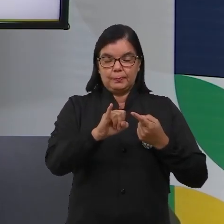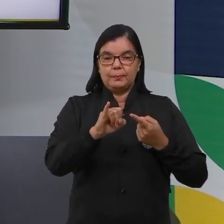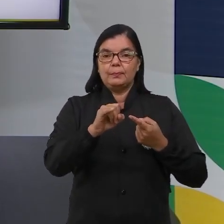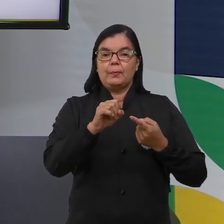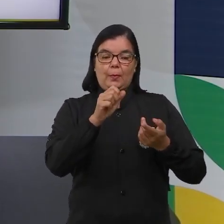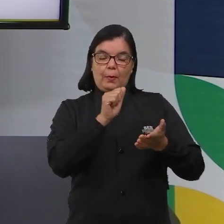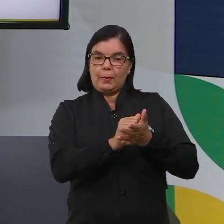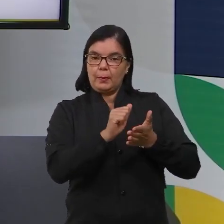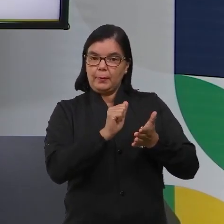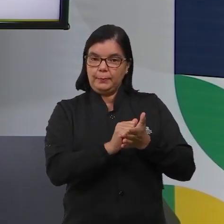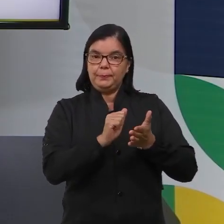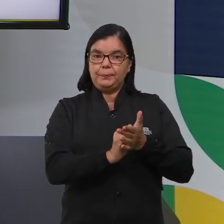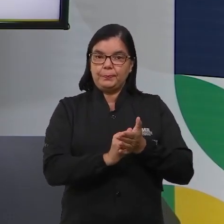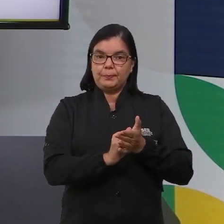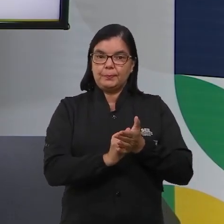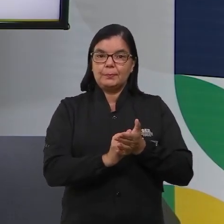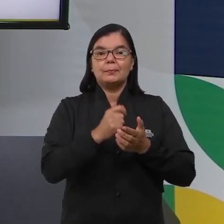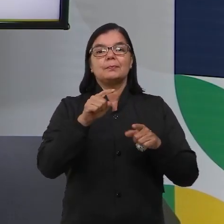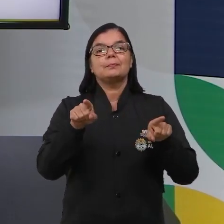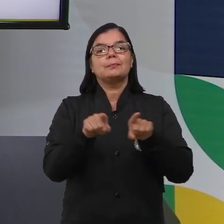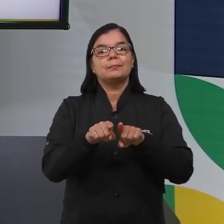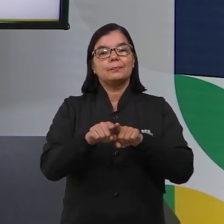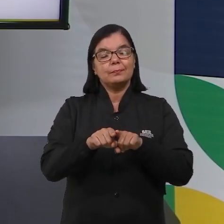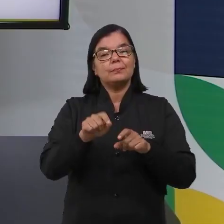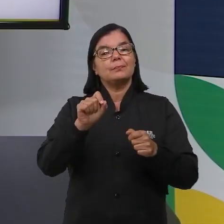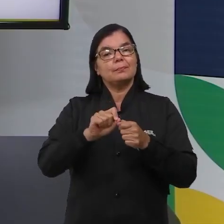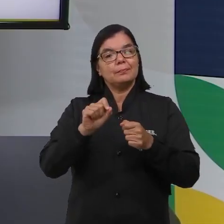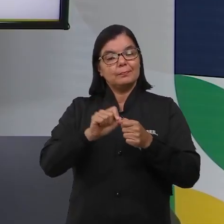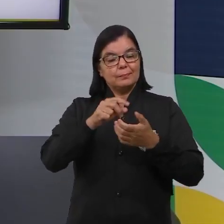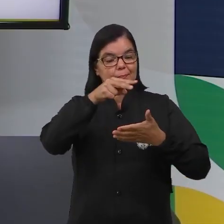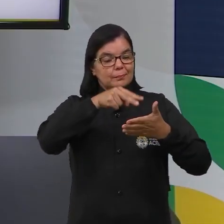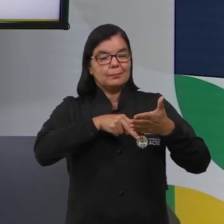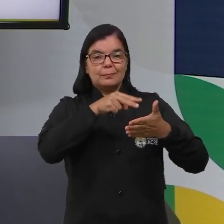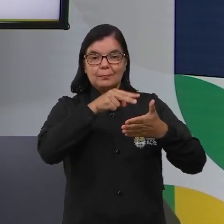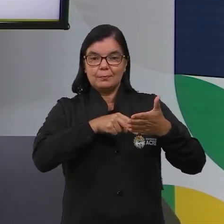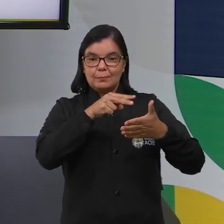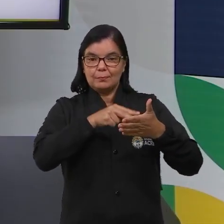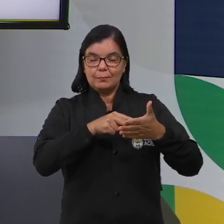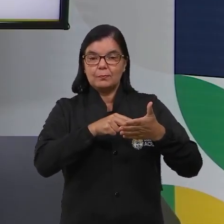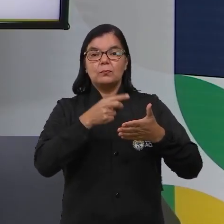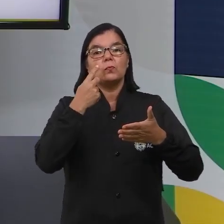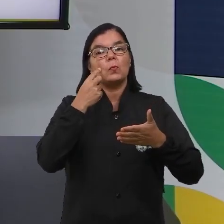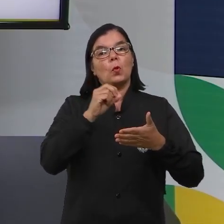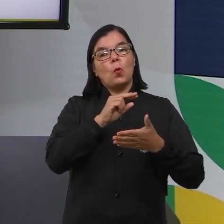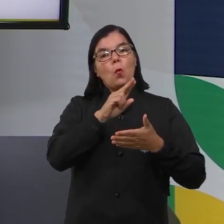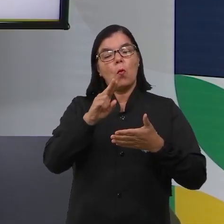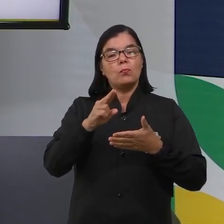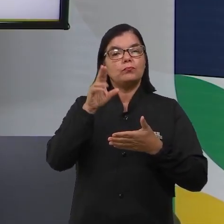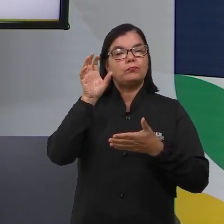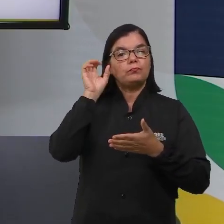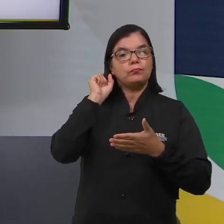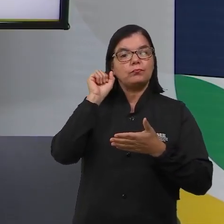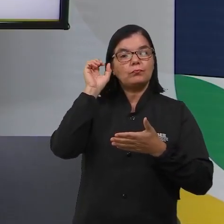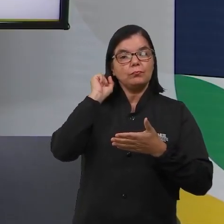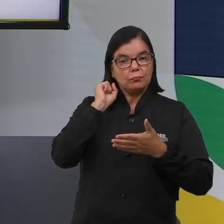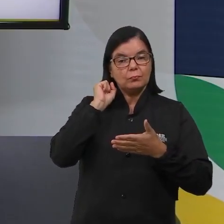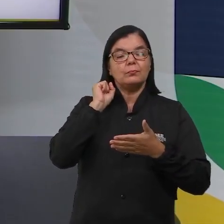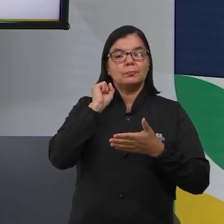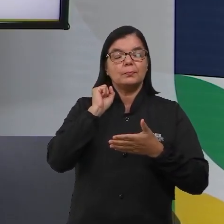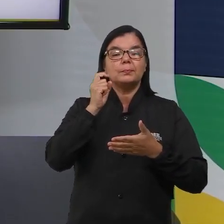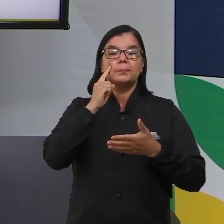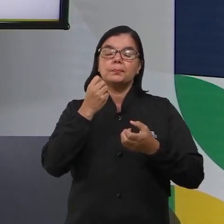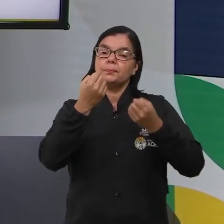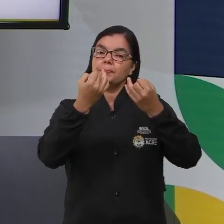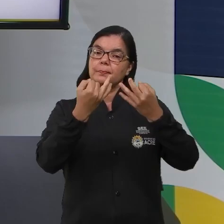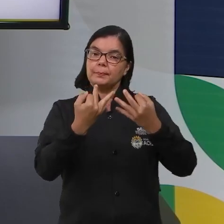quem escreve e ali quem vai fazer a leitura ou vai ouvir aquele determinado texto. Quando nós